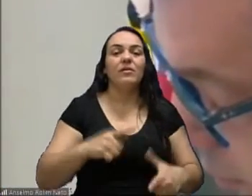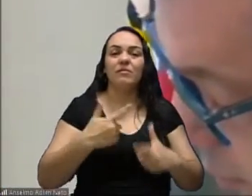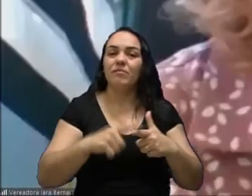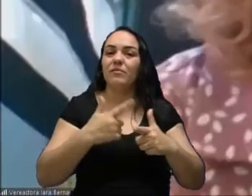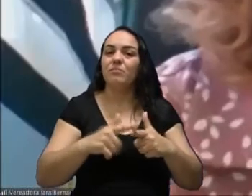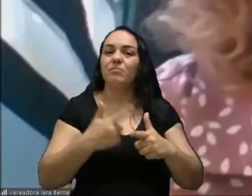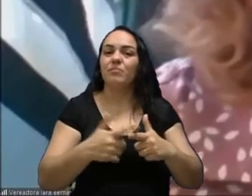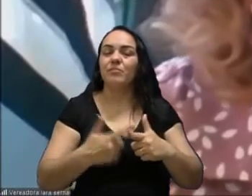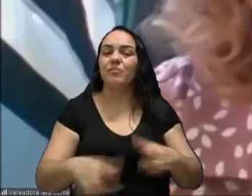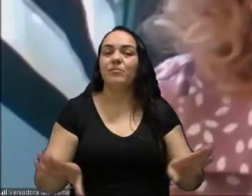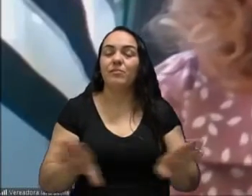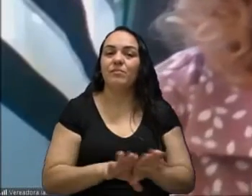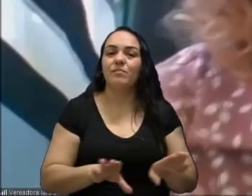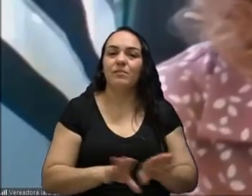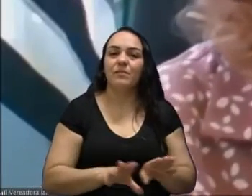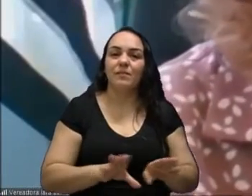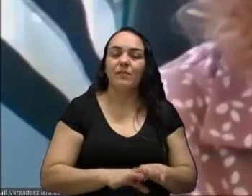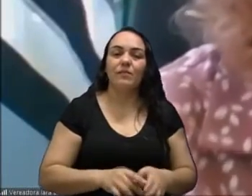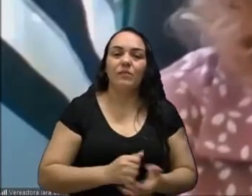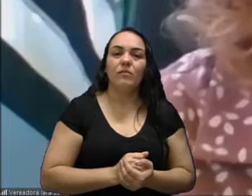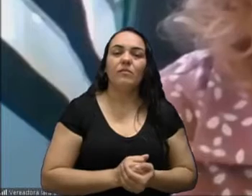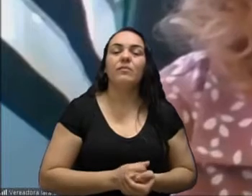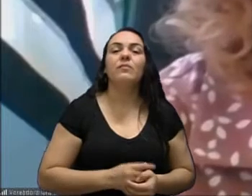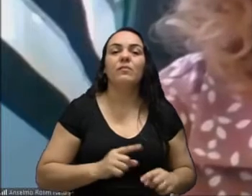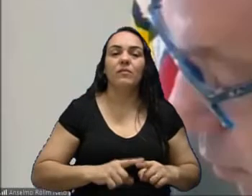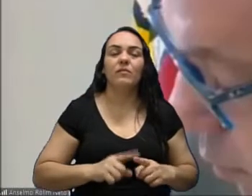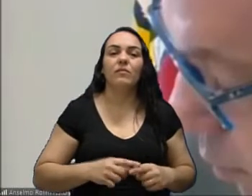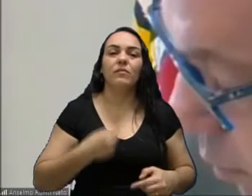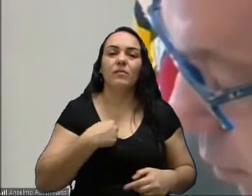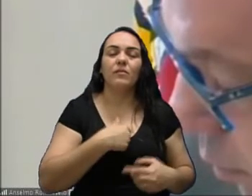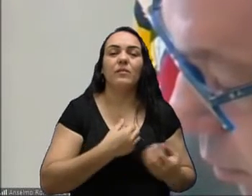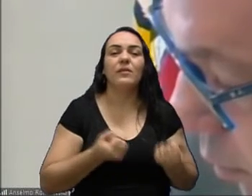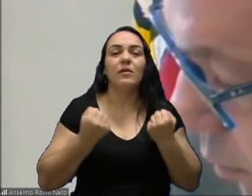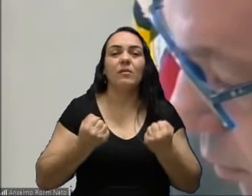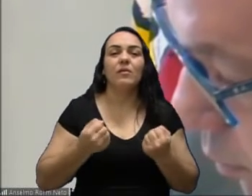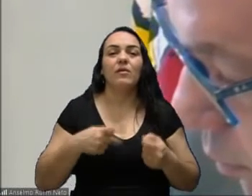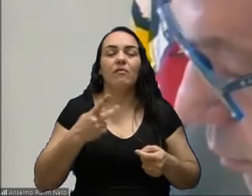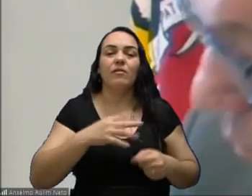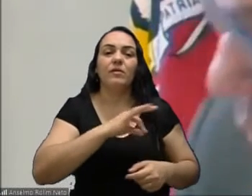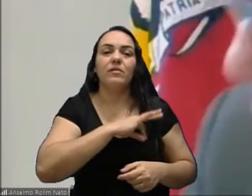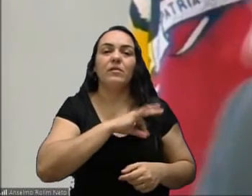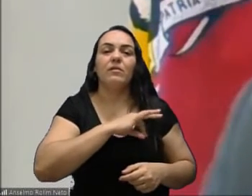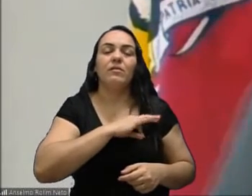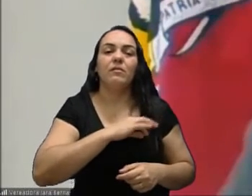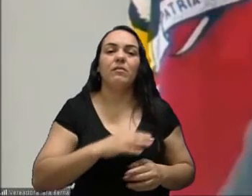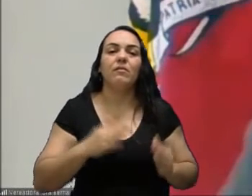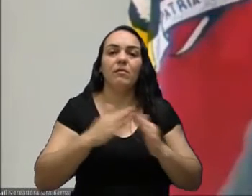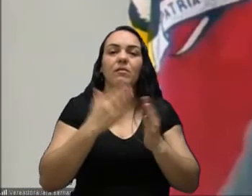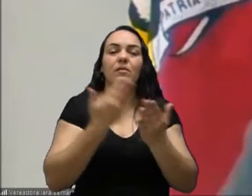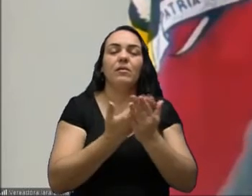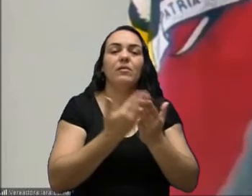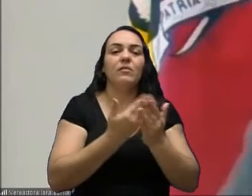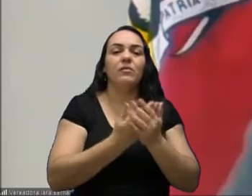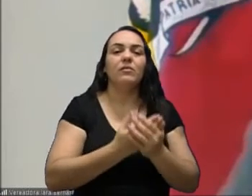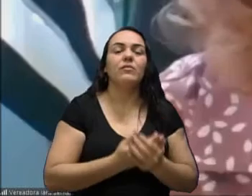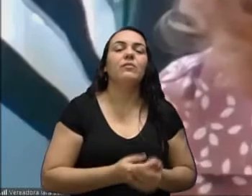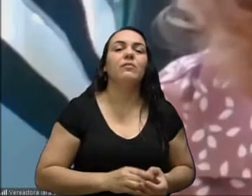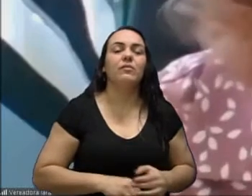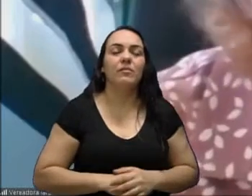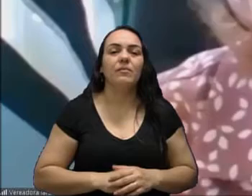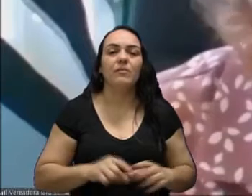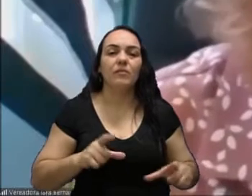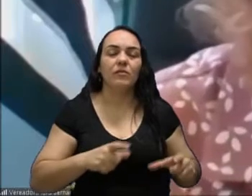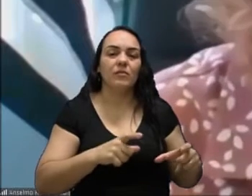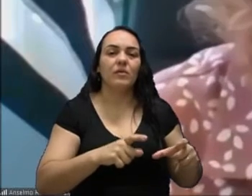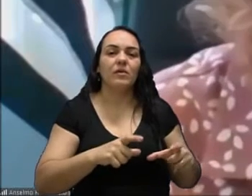também e eu ouvi das próprias autoridades policiais no caso da escola do Jardim Botugatu e a do